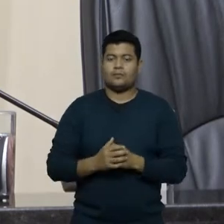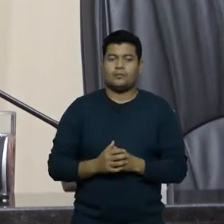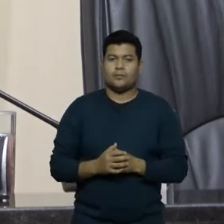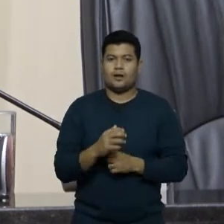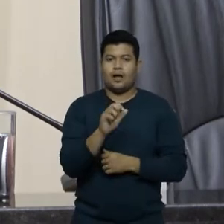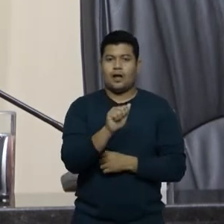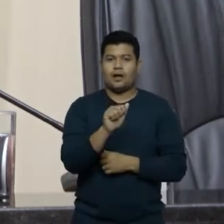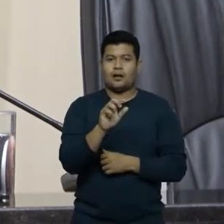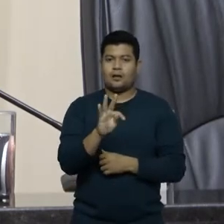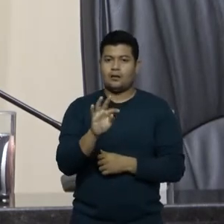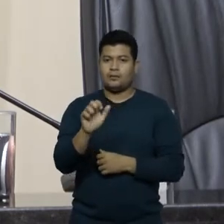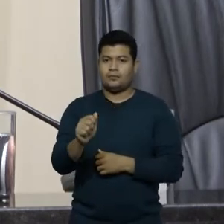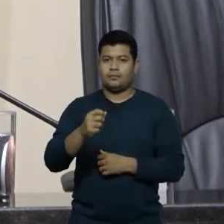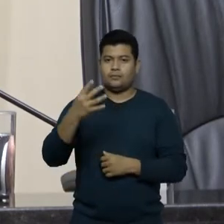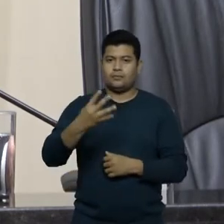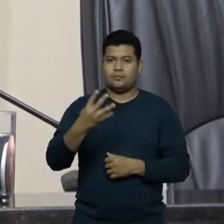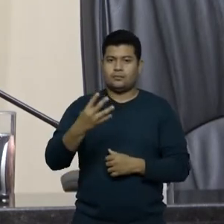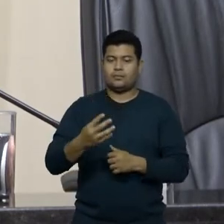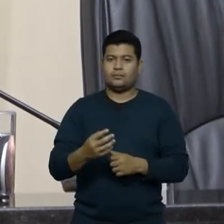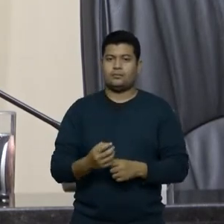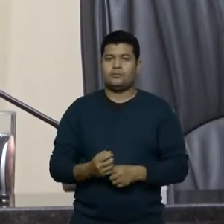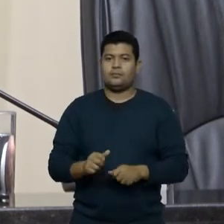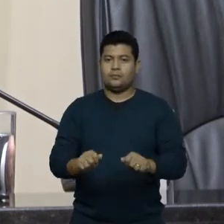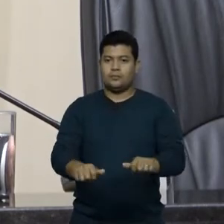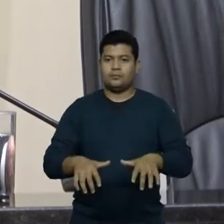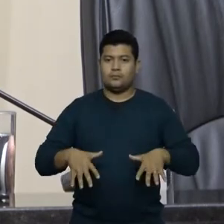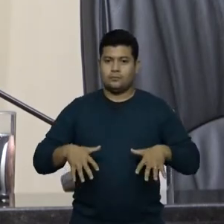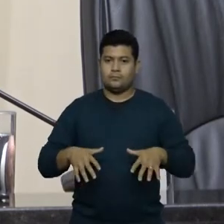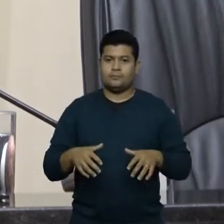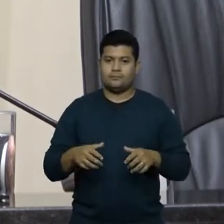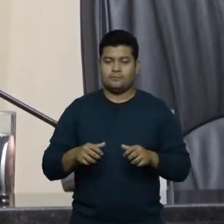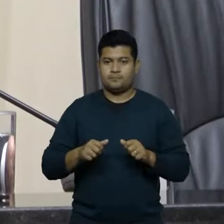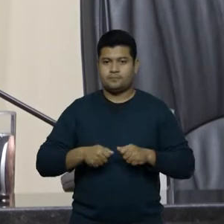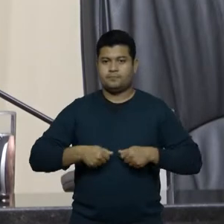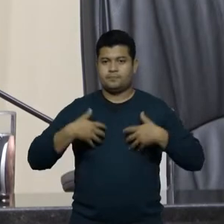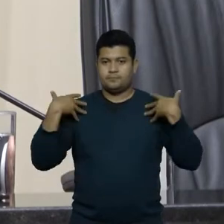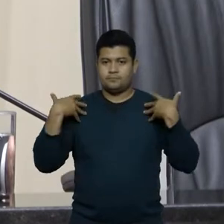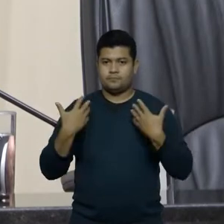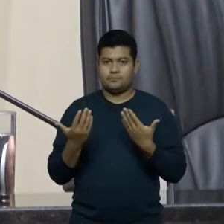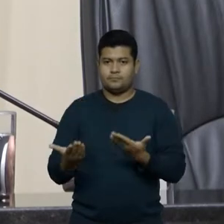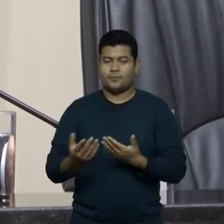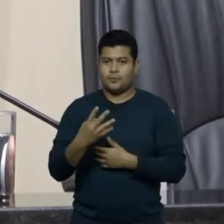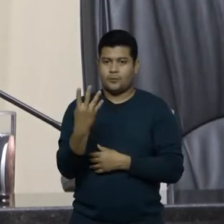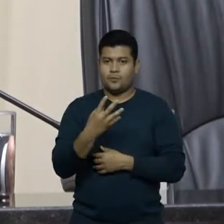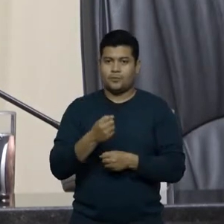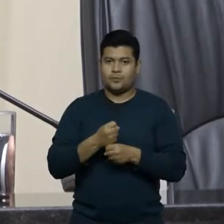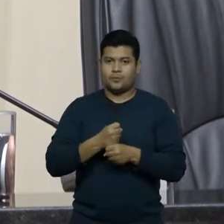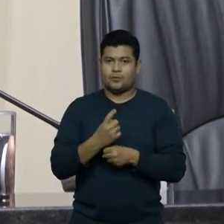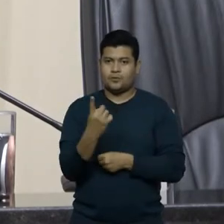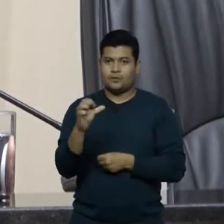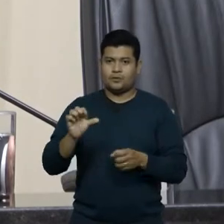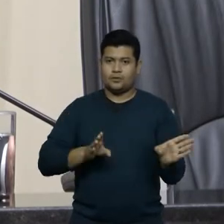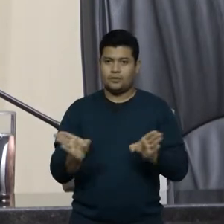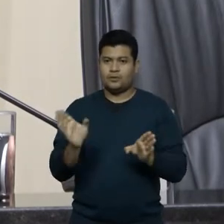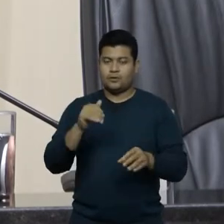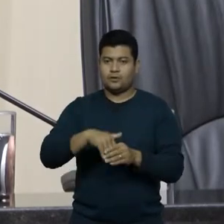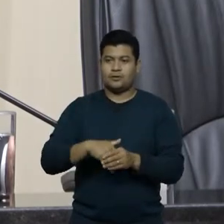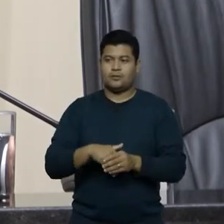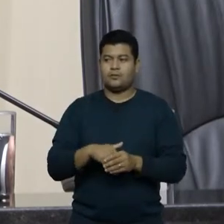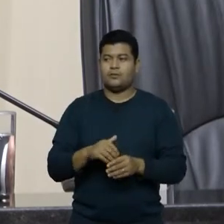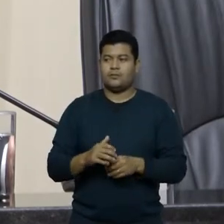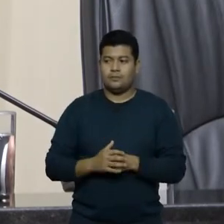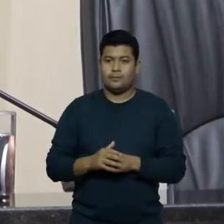quarta sessão solene da 4ª sessão Legislativa da décima nona legislatura